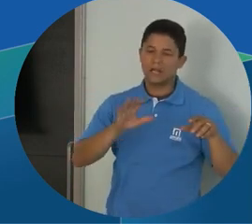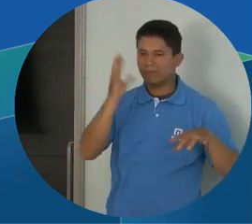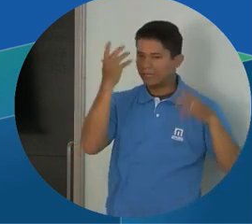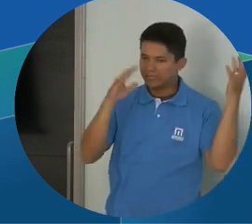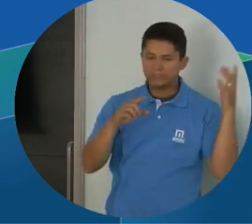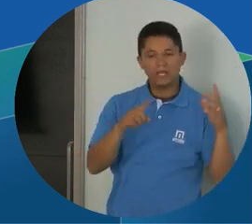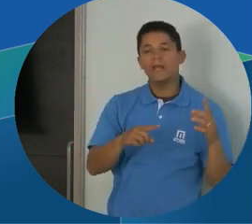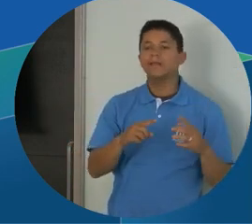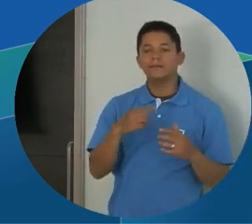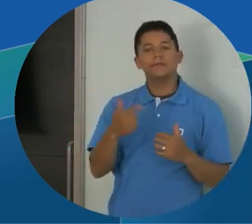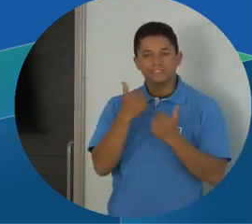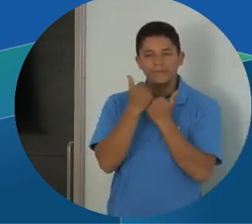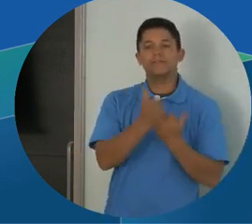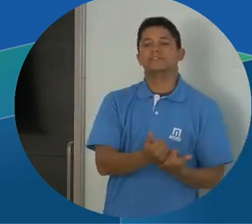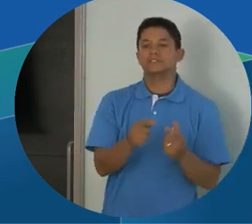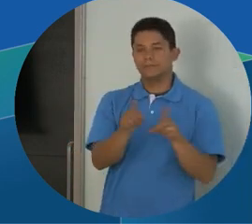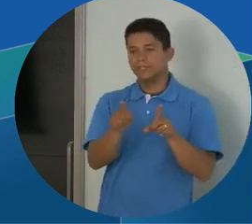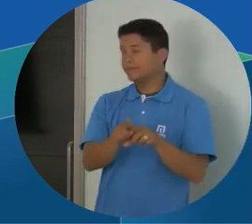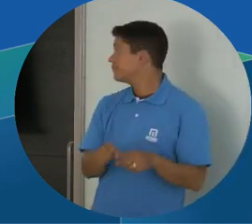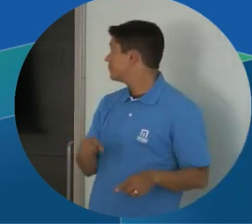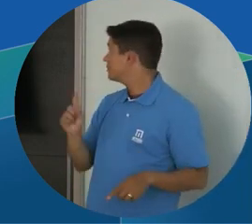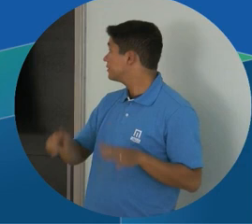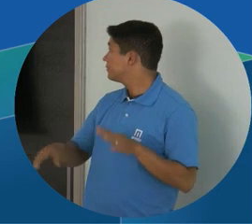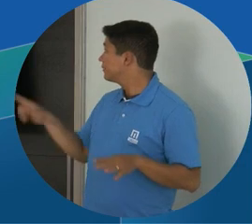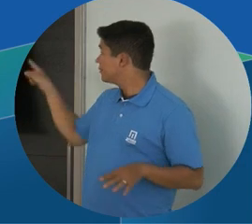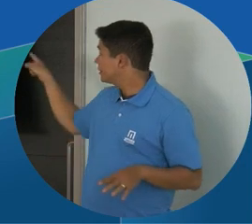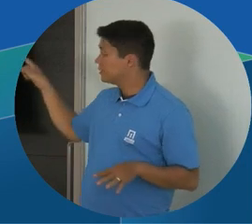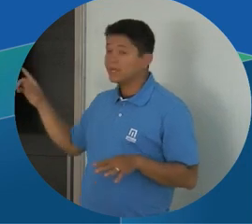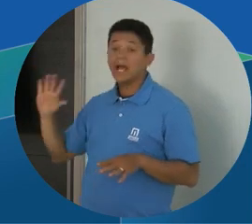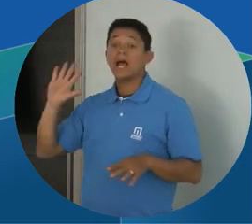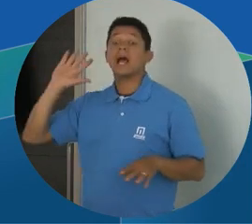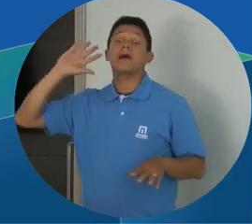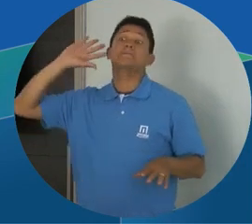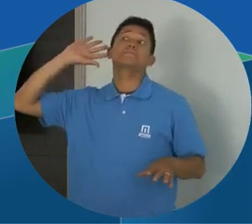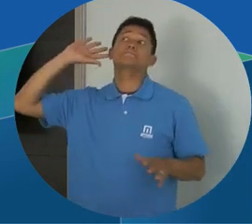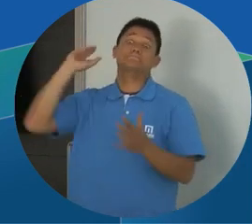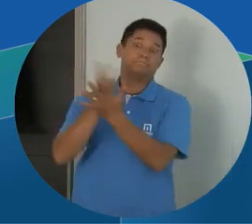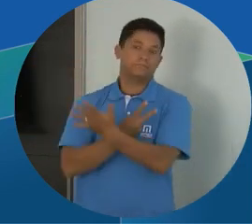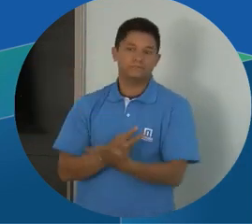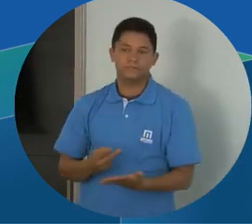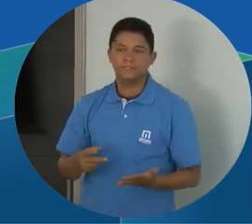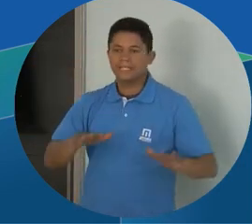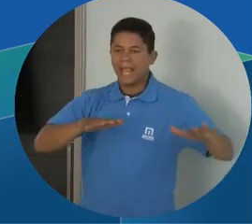Acidentes, né? Terremoto, não acontece no Brasil, mas fora acontece,